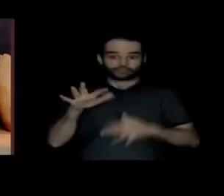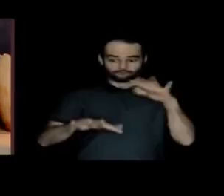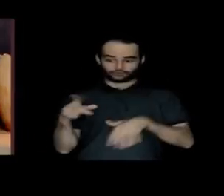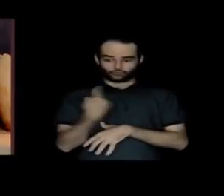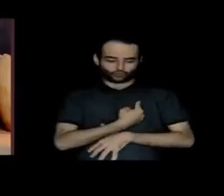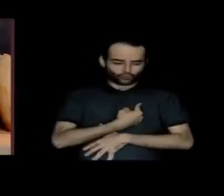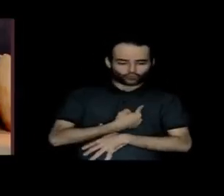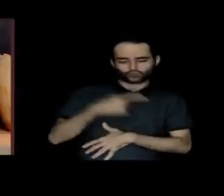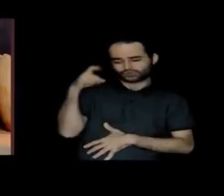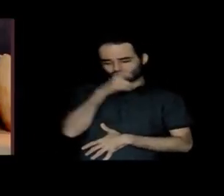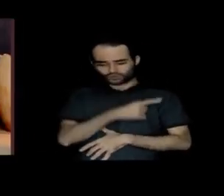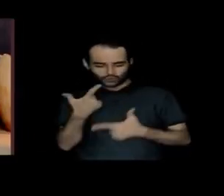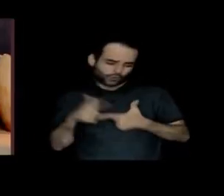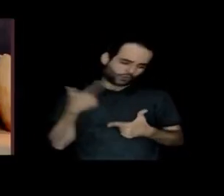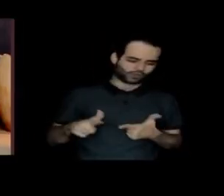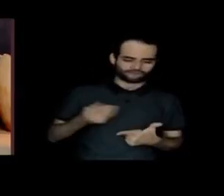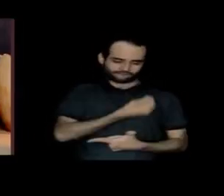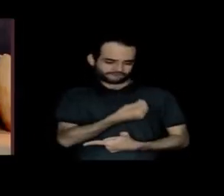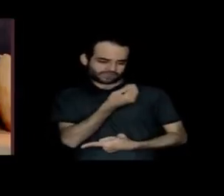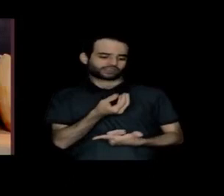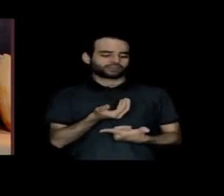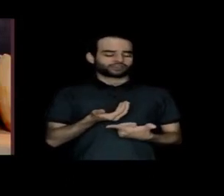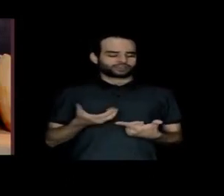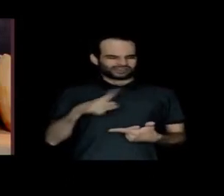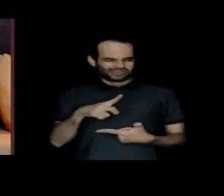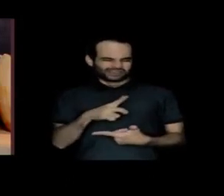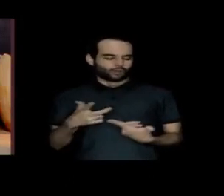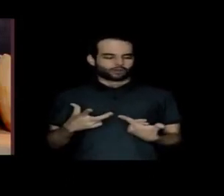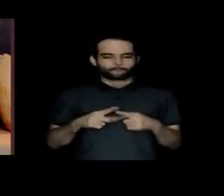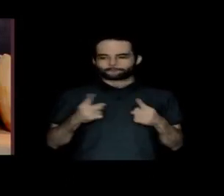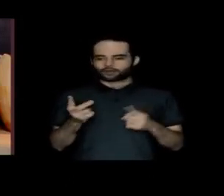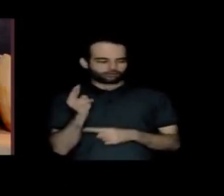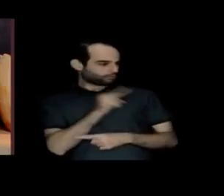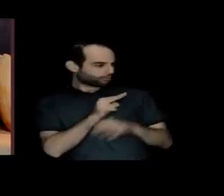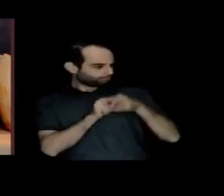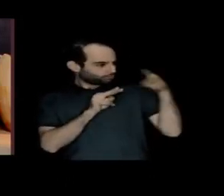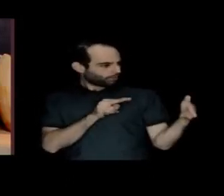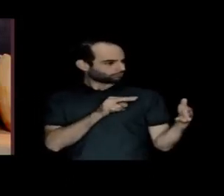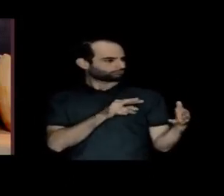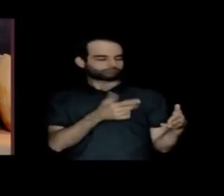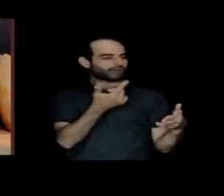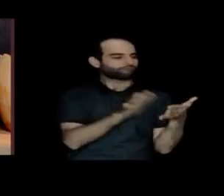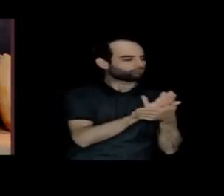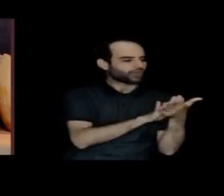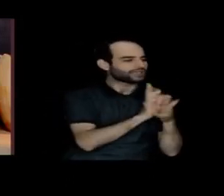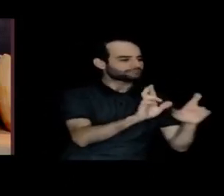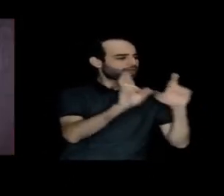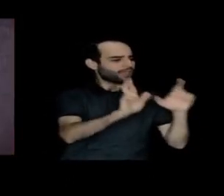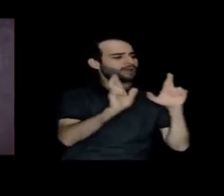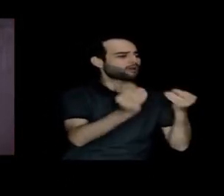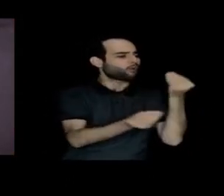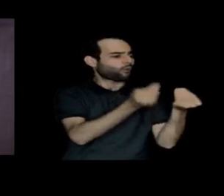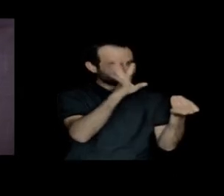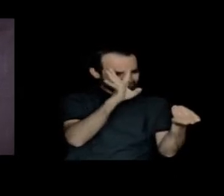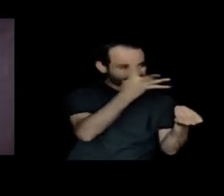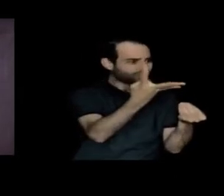gente às vezes passa por alguma dificuldade, por alguns percalços na vida, e a gente olha para um lado, a gente não vê esperança, a gente não